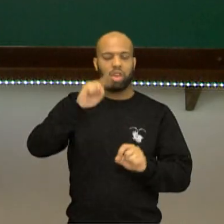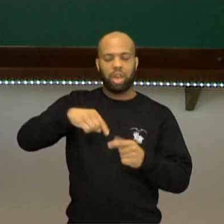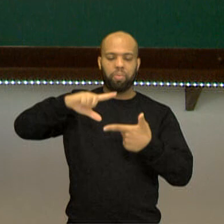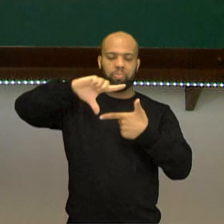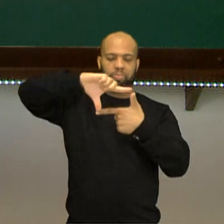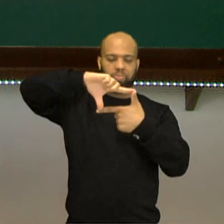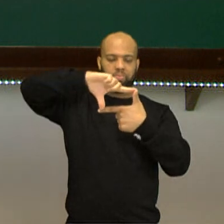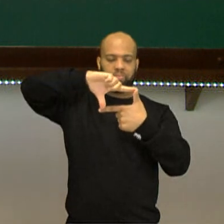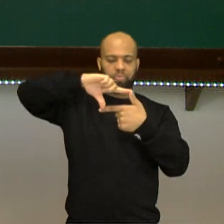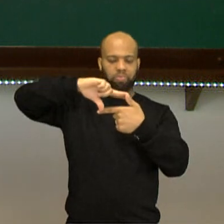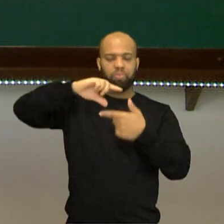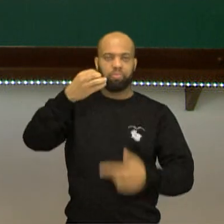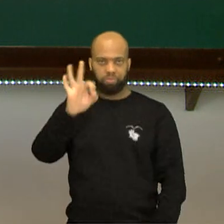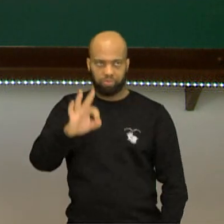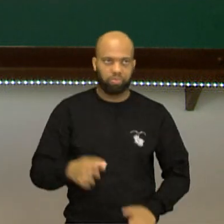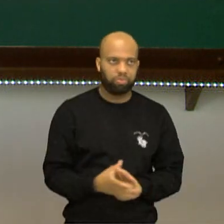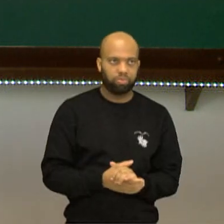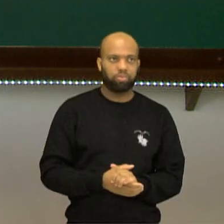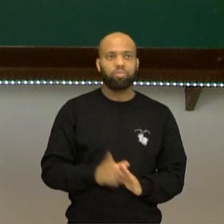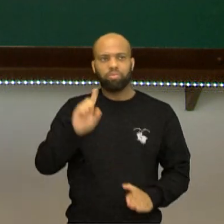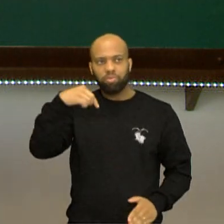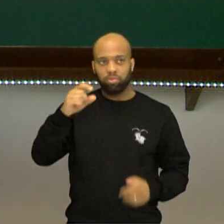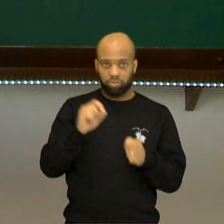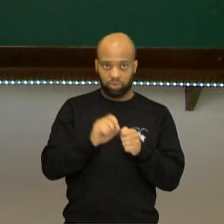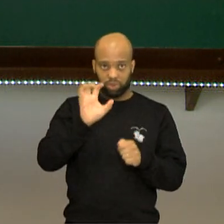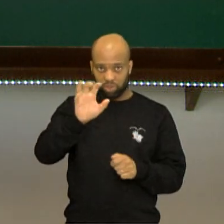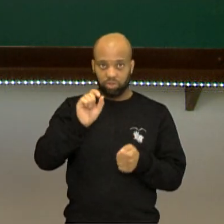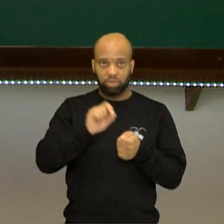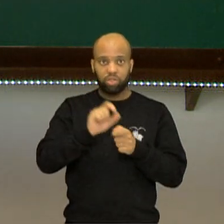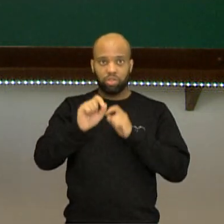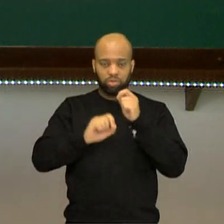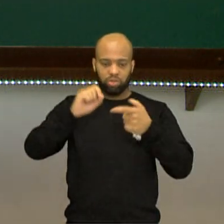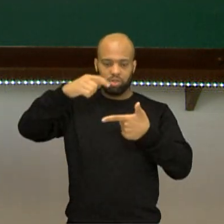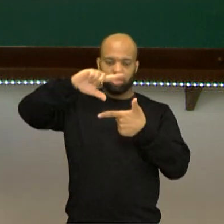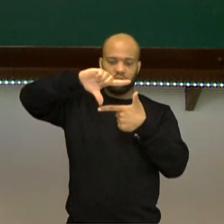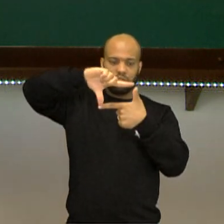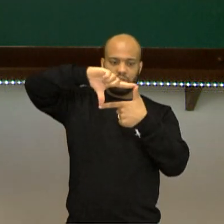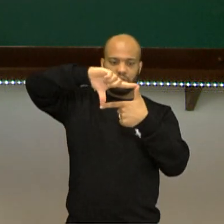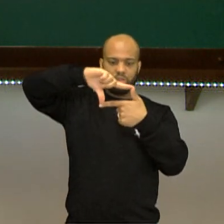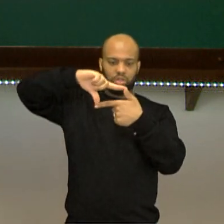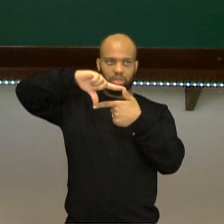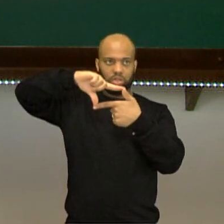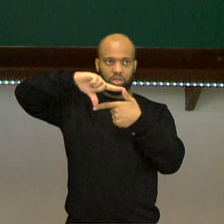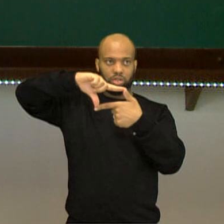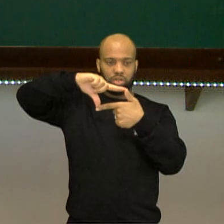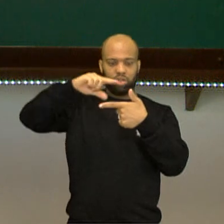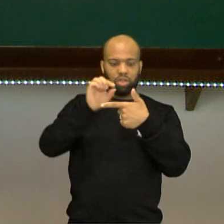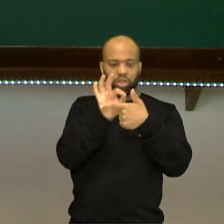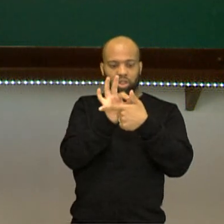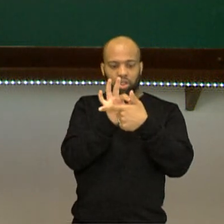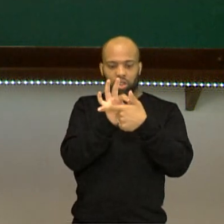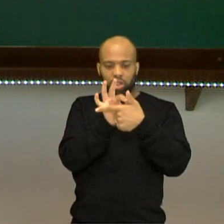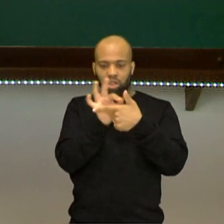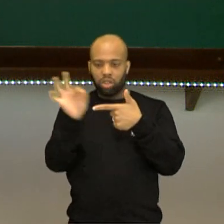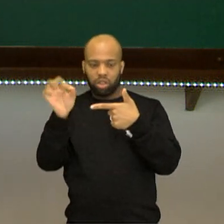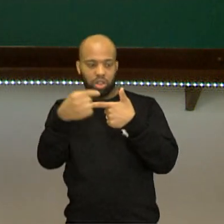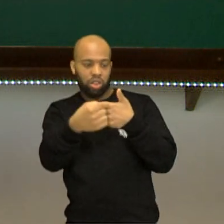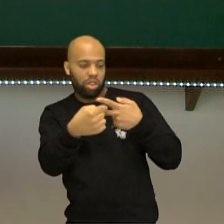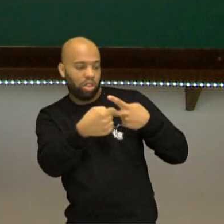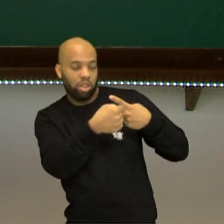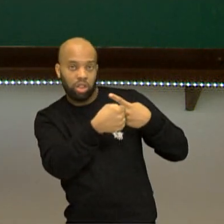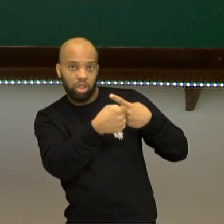paralelogramo, certo? E aí, depois que eu vou fazer com isso? Eu vou juntar a origem